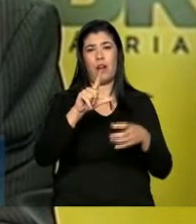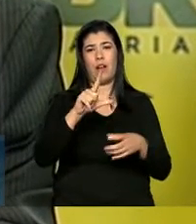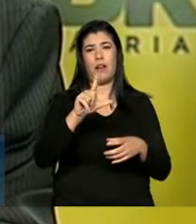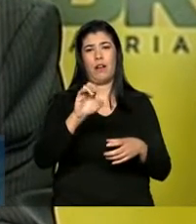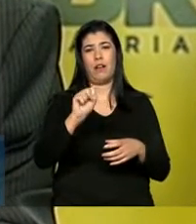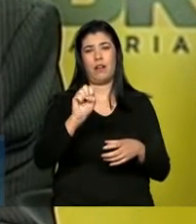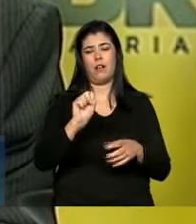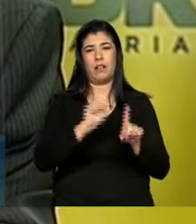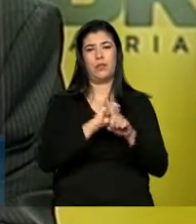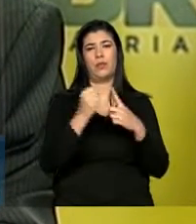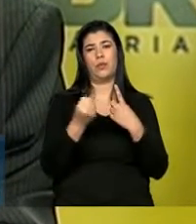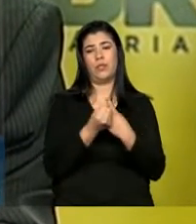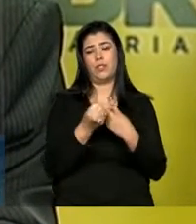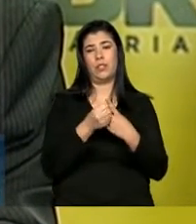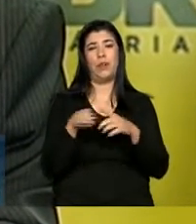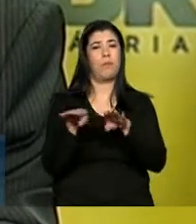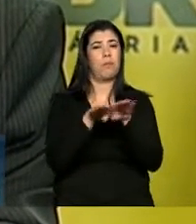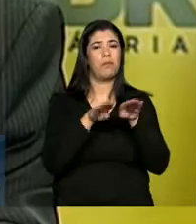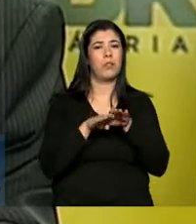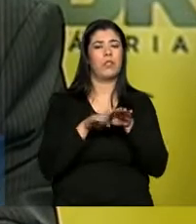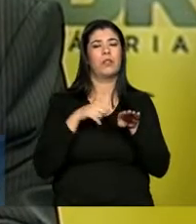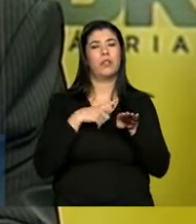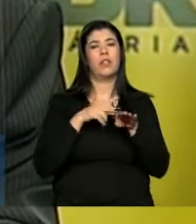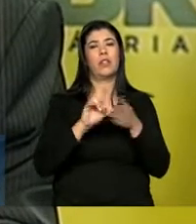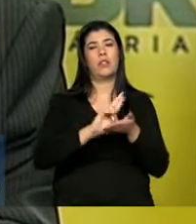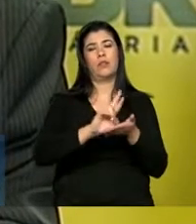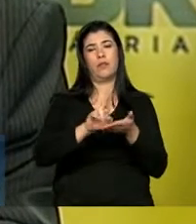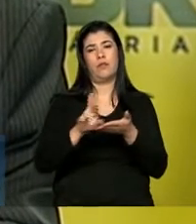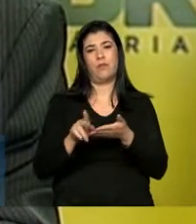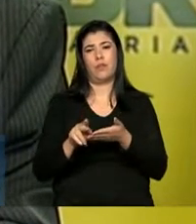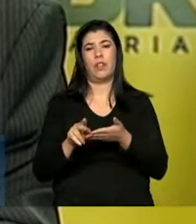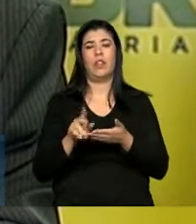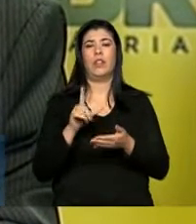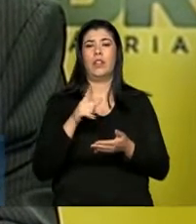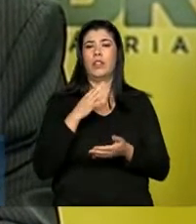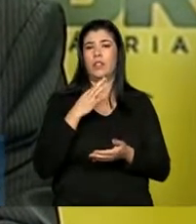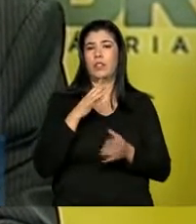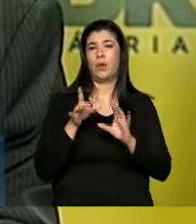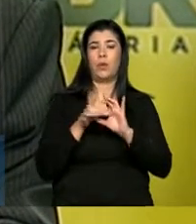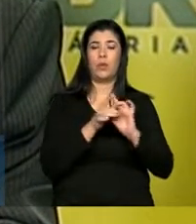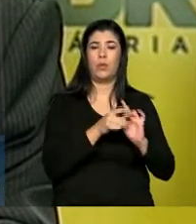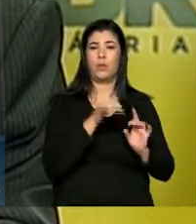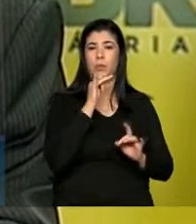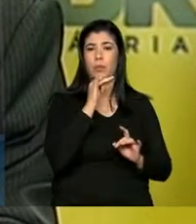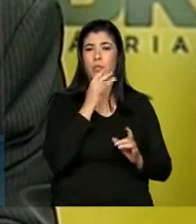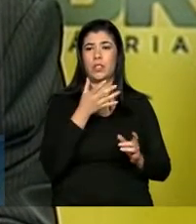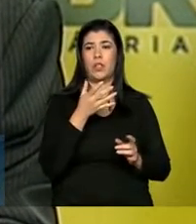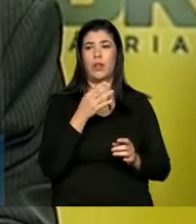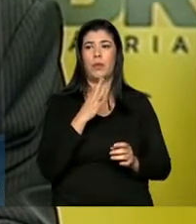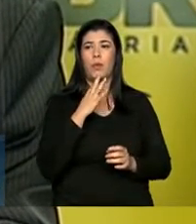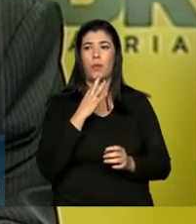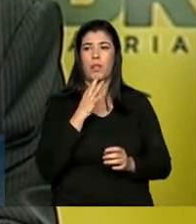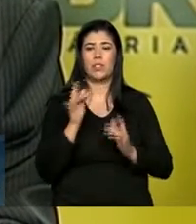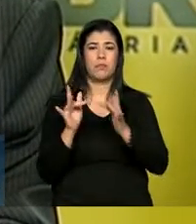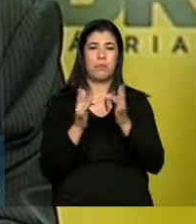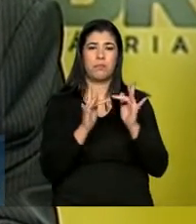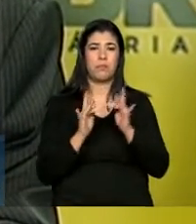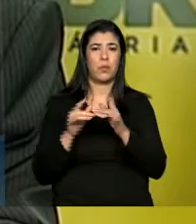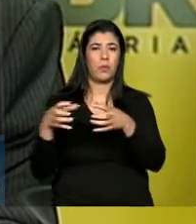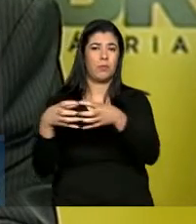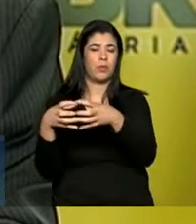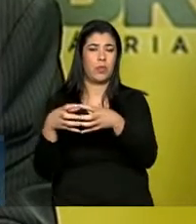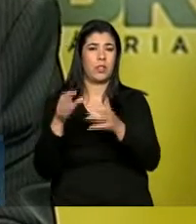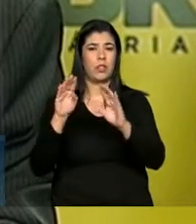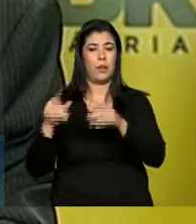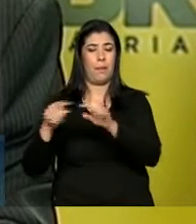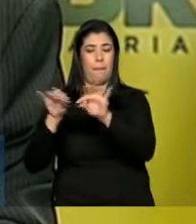classe social muito padrão, pode haver outros elementos de só conhecer gente parecida e, portanto, ficar pouco preparada para a diversidade